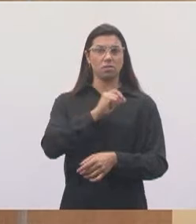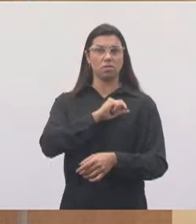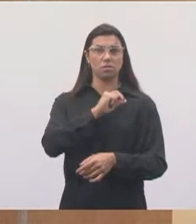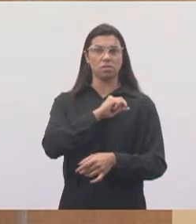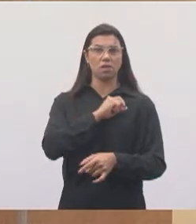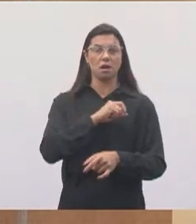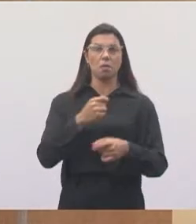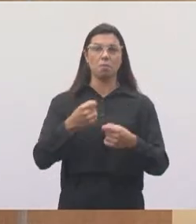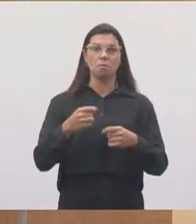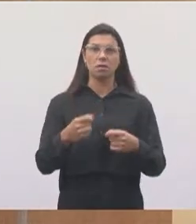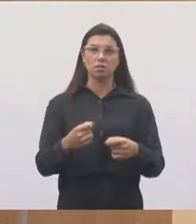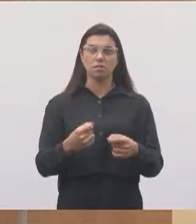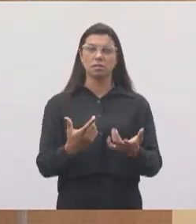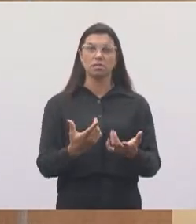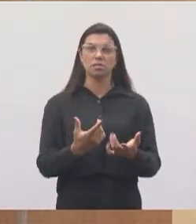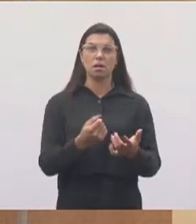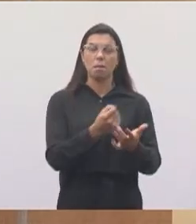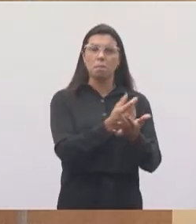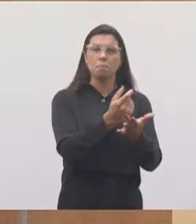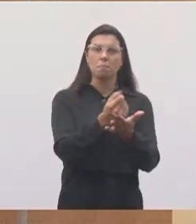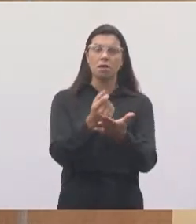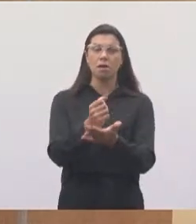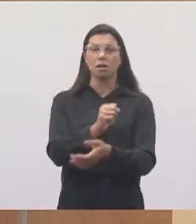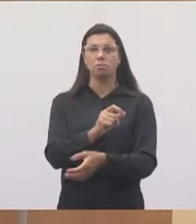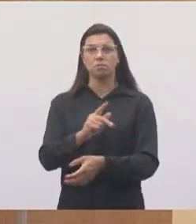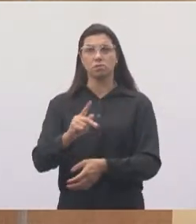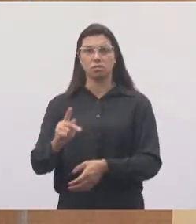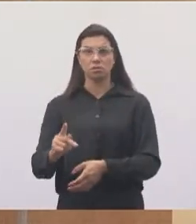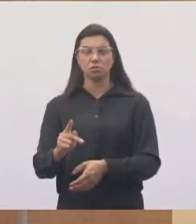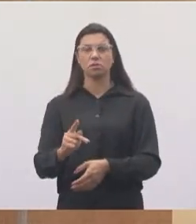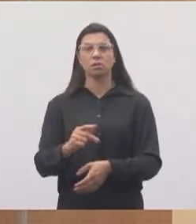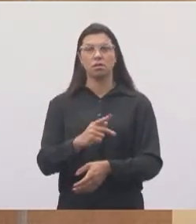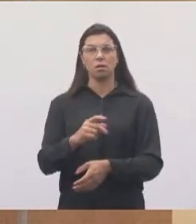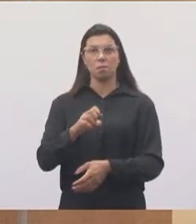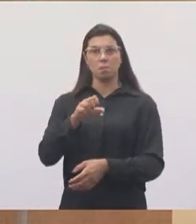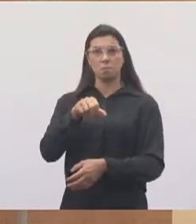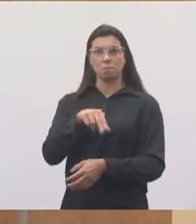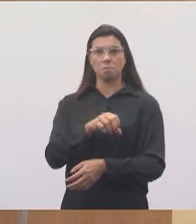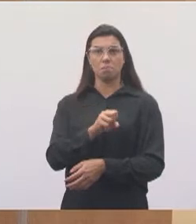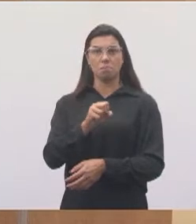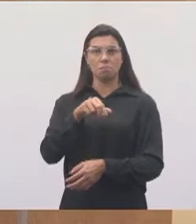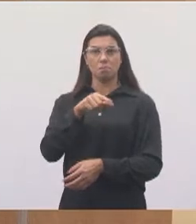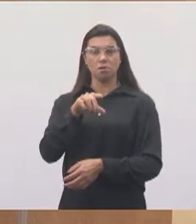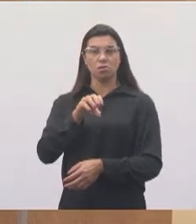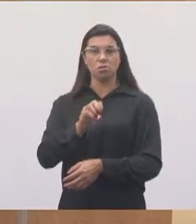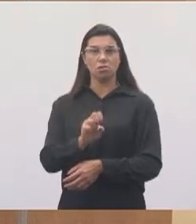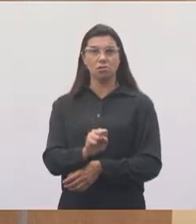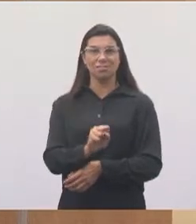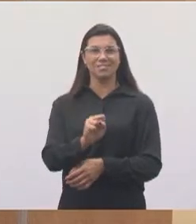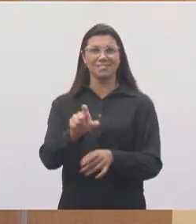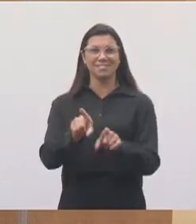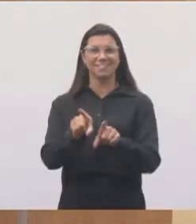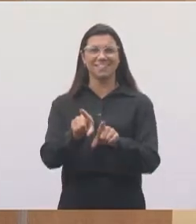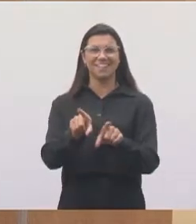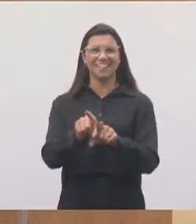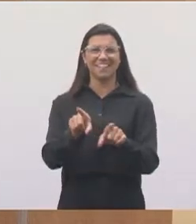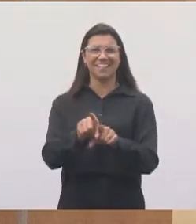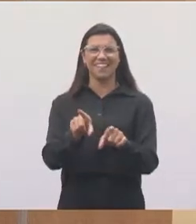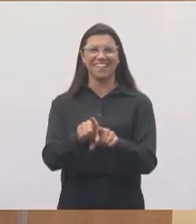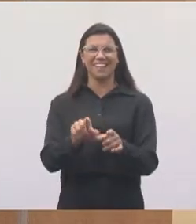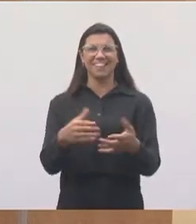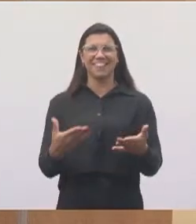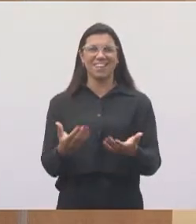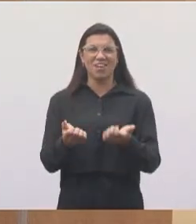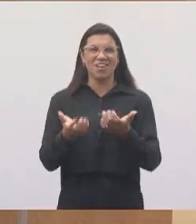seja suficiente para custear as aposentadorias e pensões a serem concedidas. O